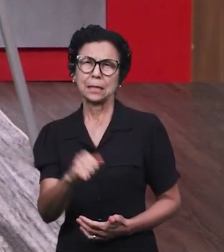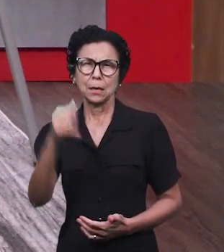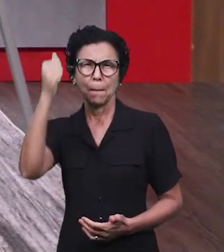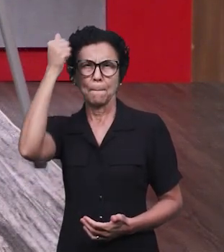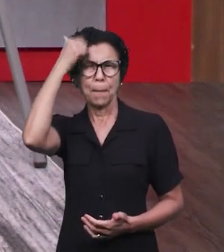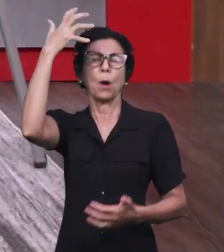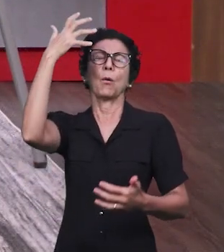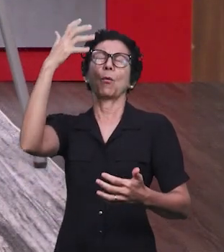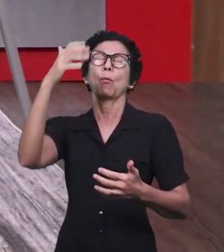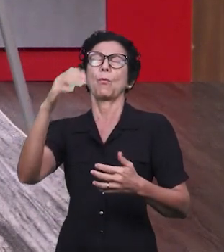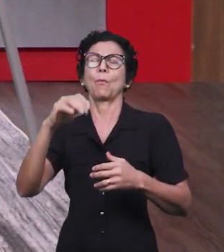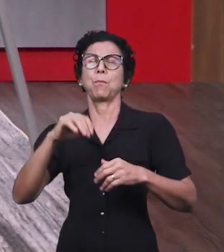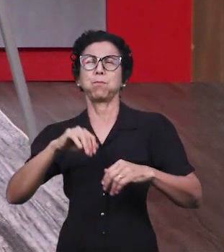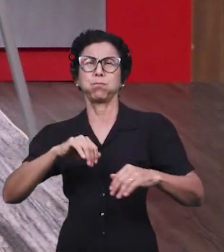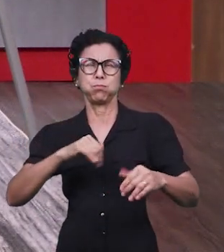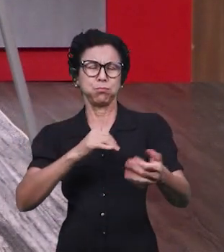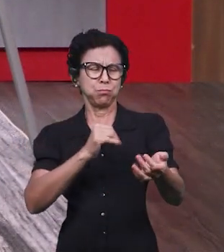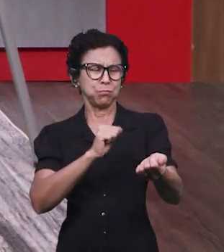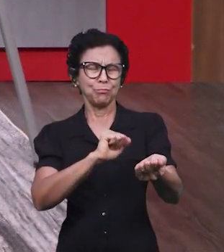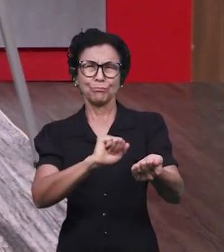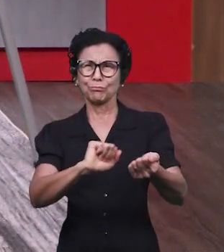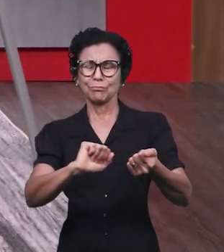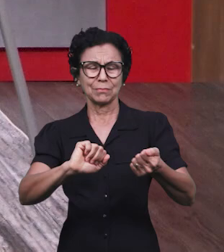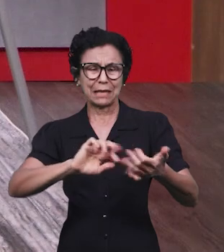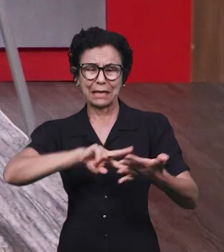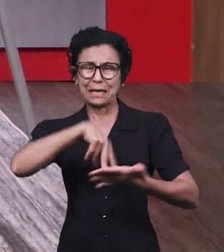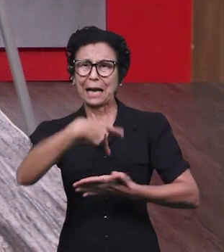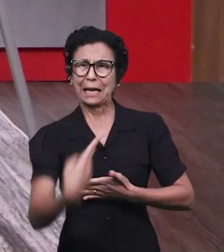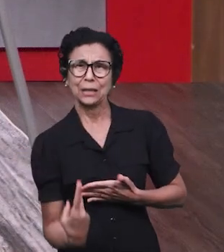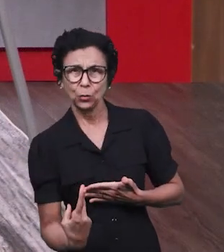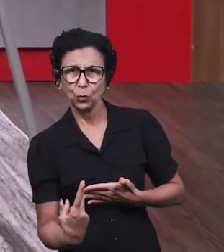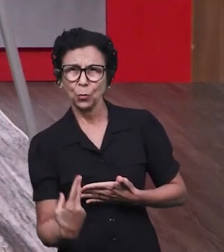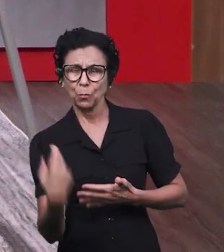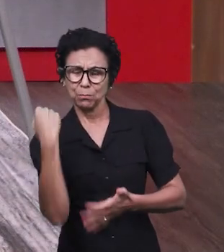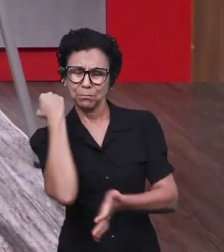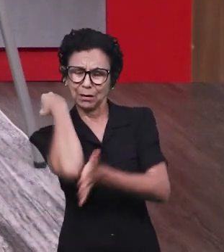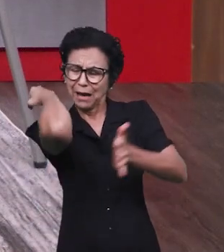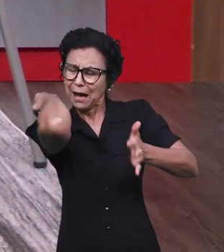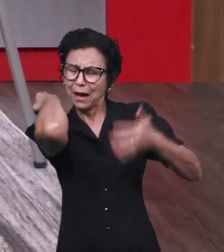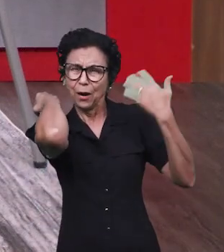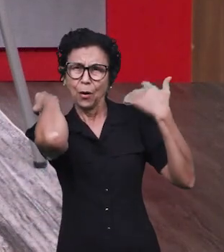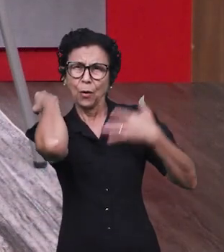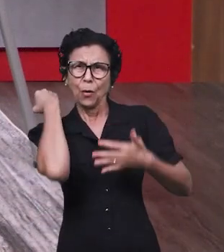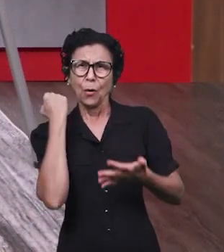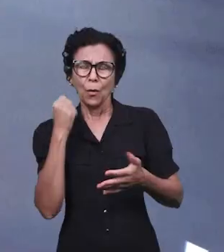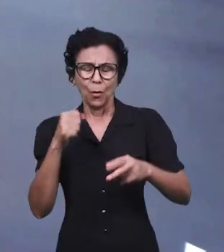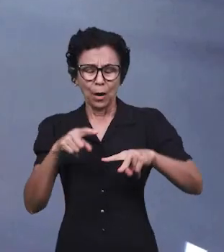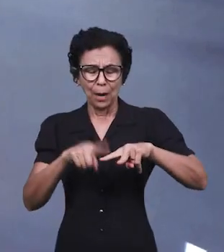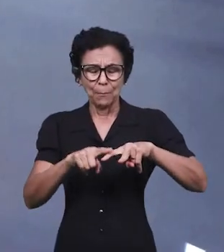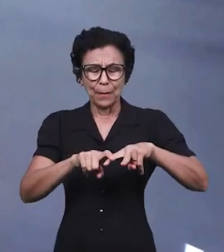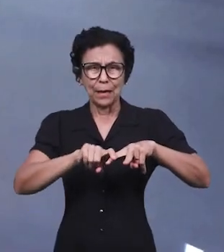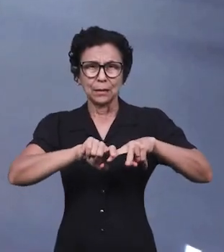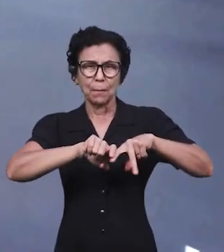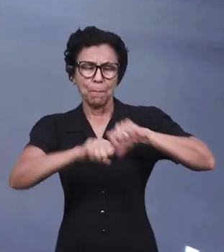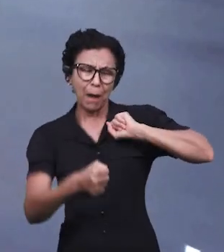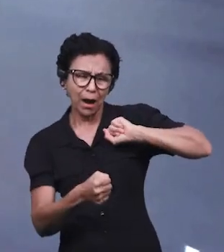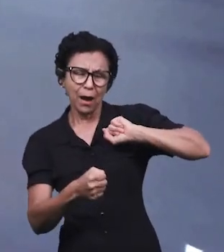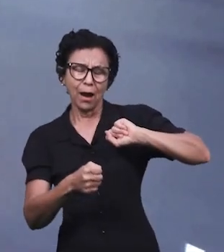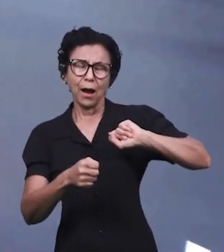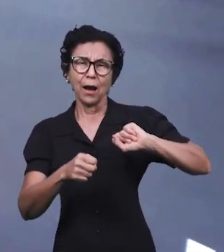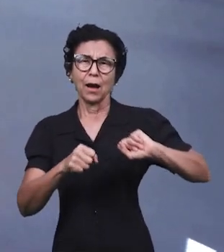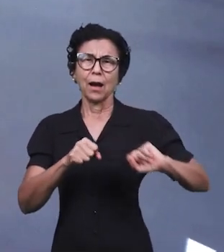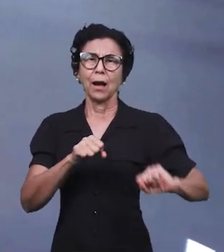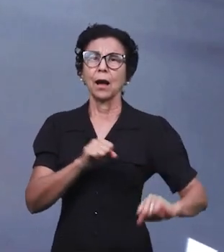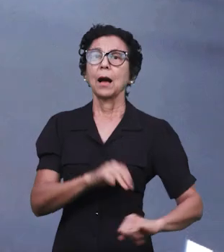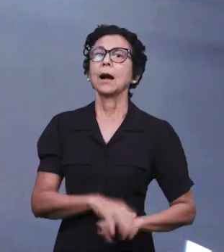sofreu algo que veio de externo, então isso é um trauma. Então você ligue para o bombeiro que o